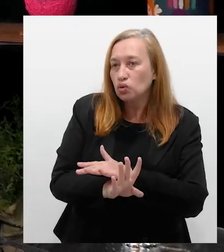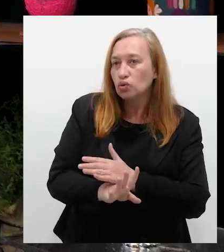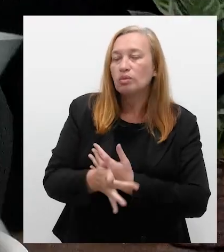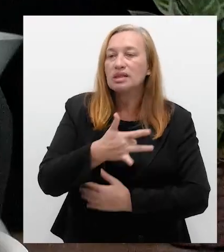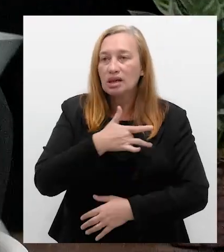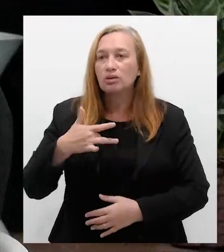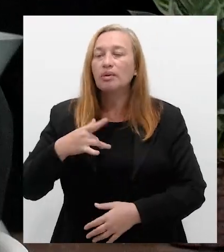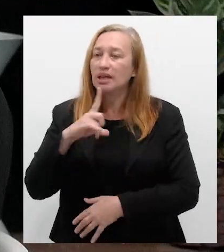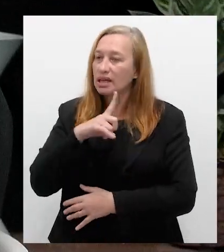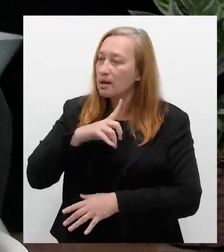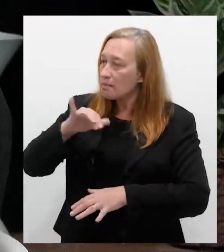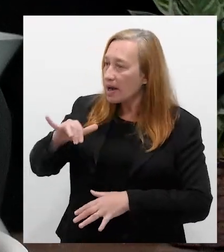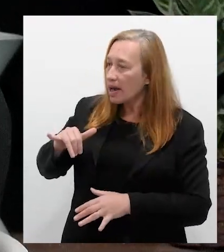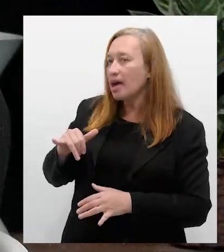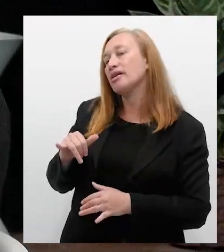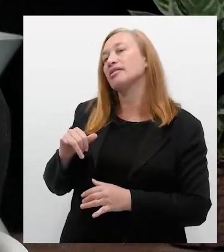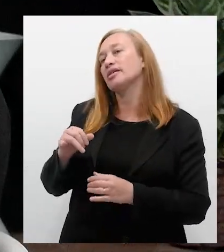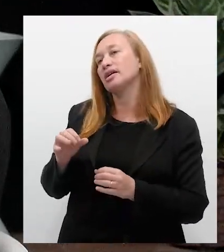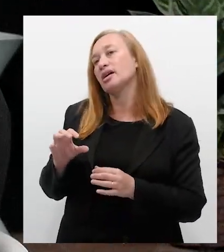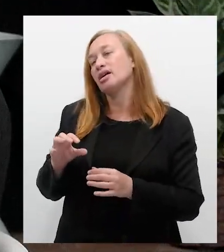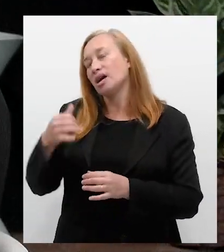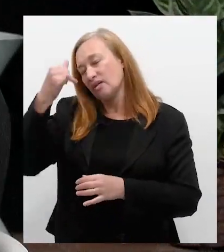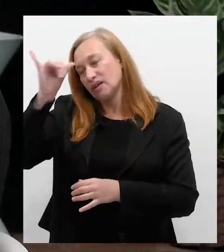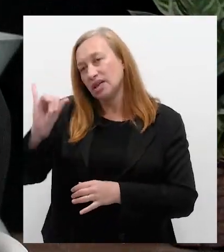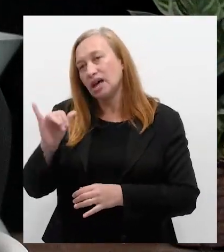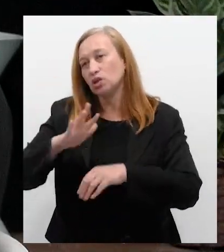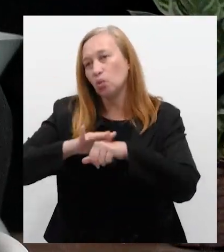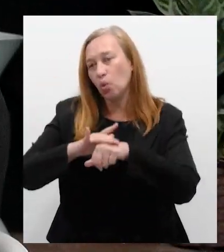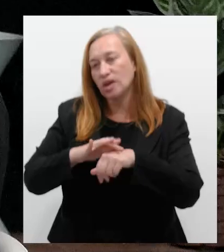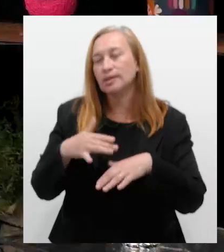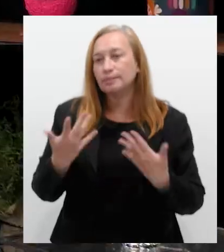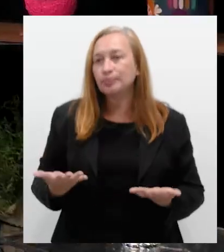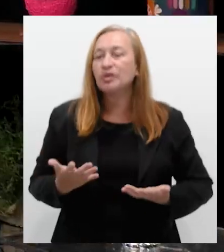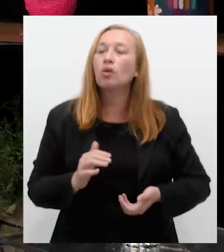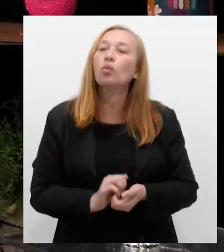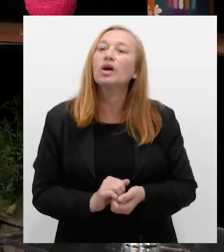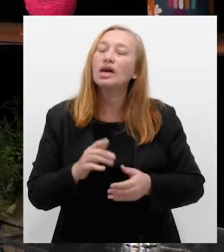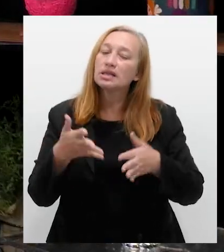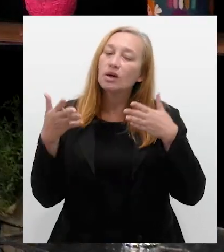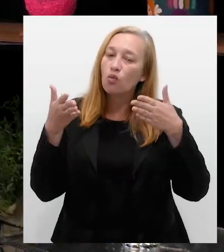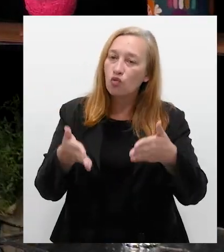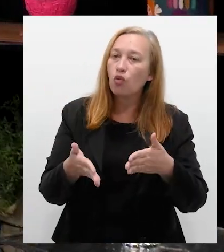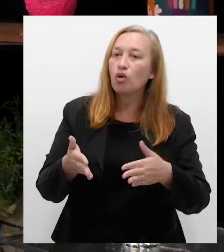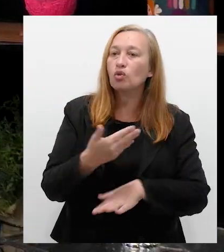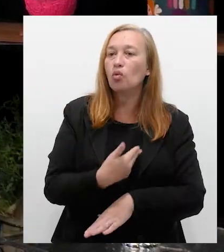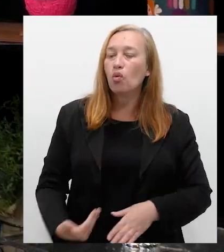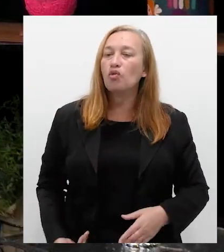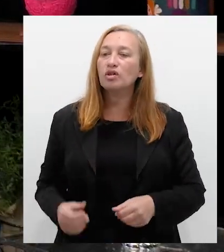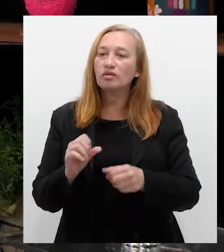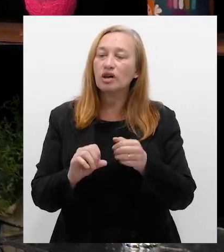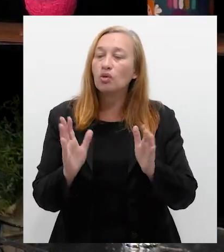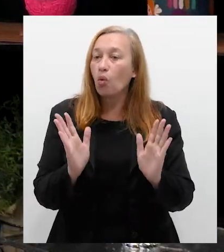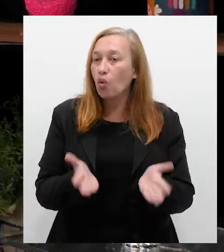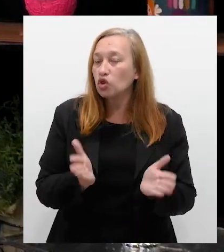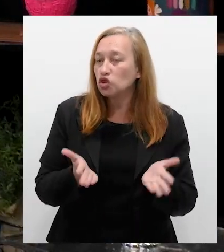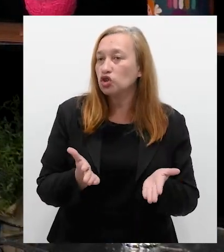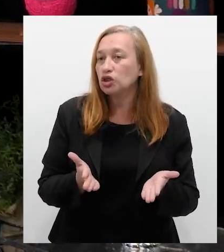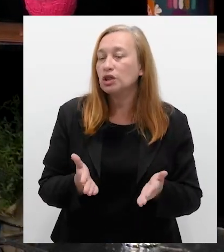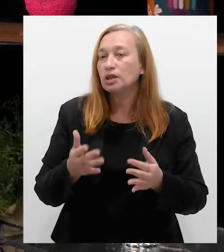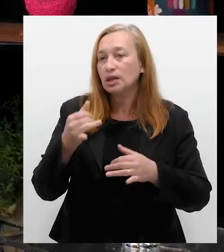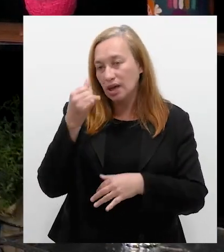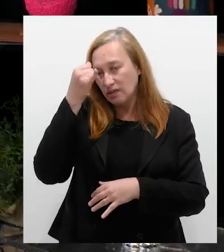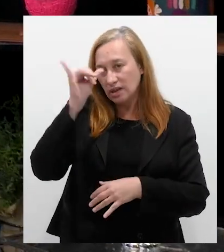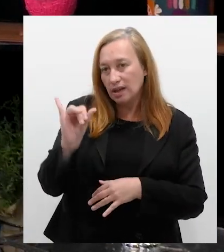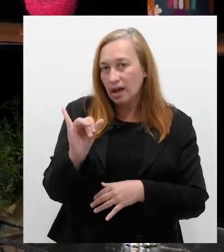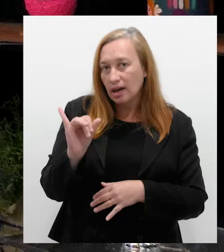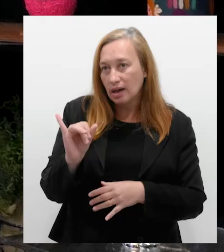né, para poder evitar doenças oportunistas. Esse é o foco que o governo faz hoje na questão de